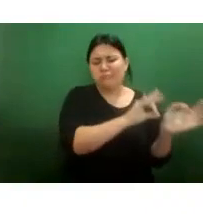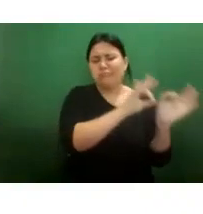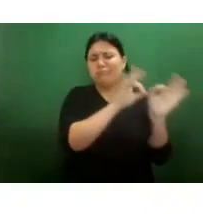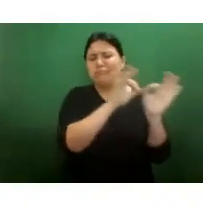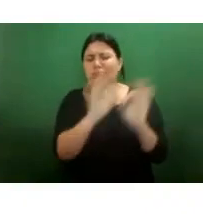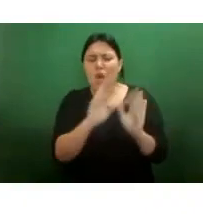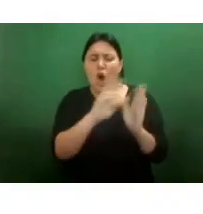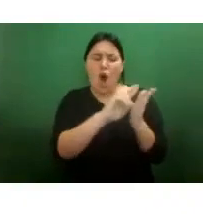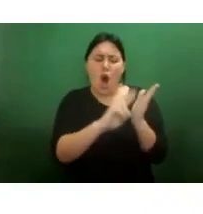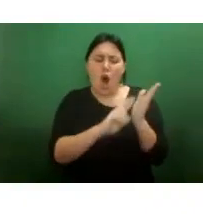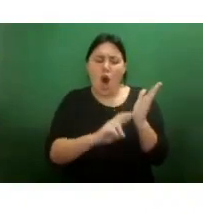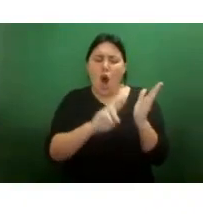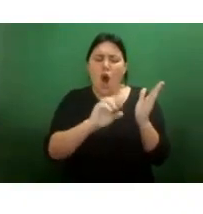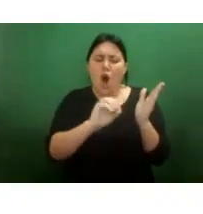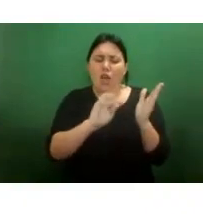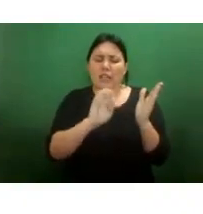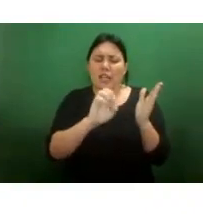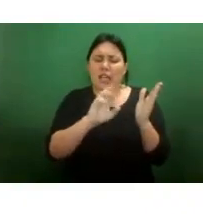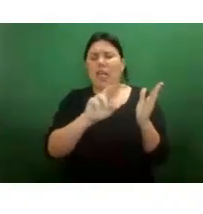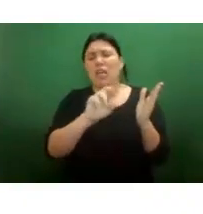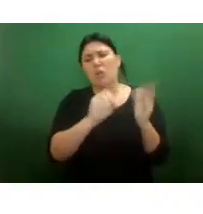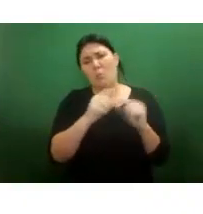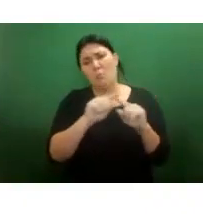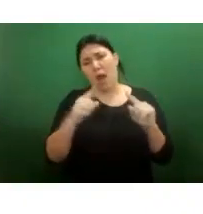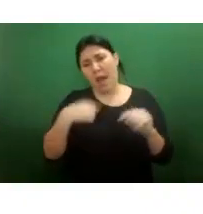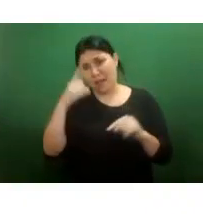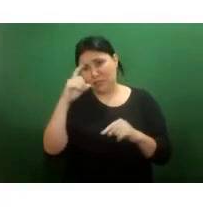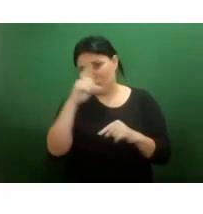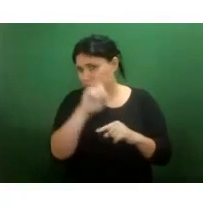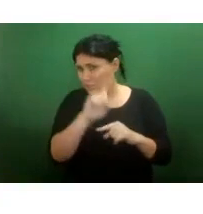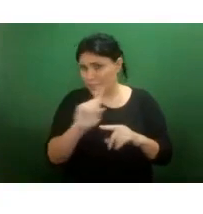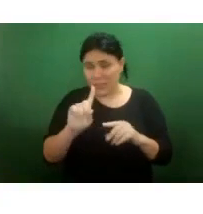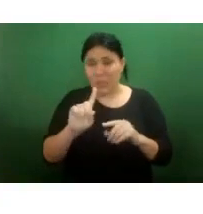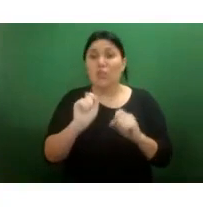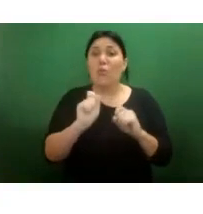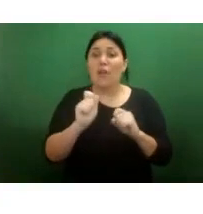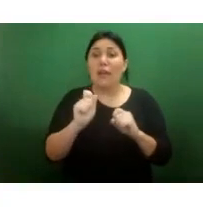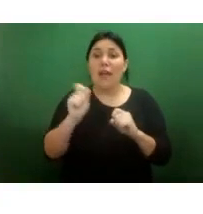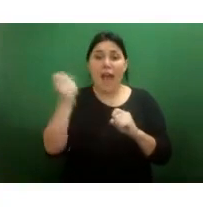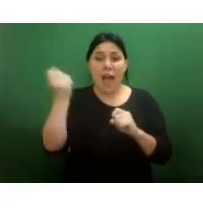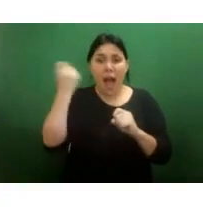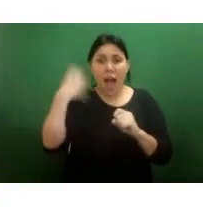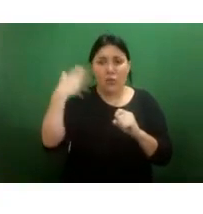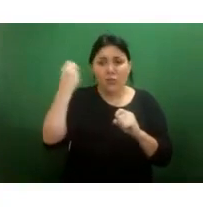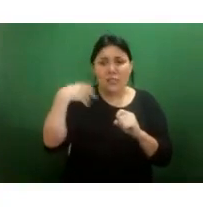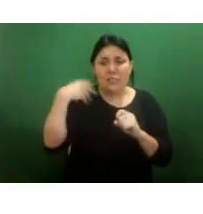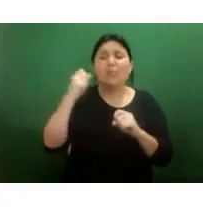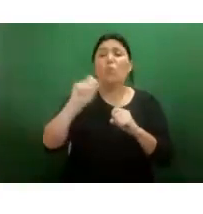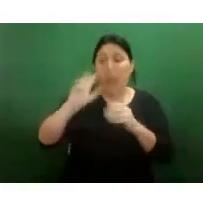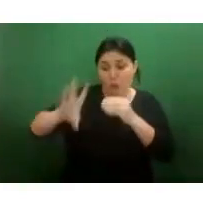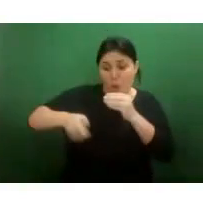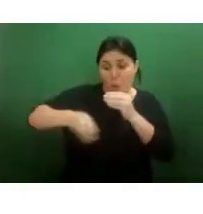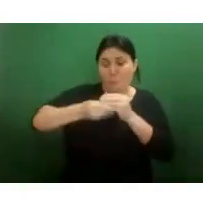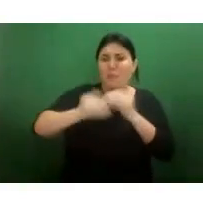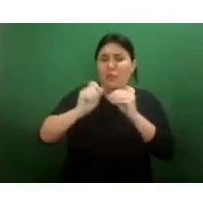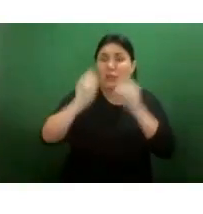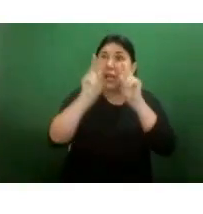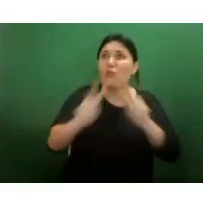é difícil, né? Então, a audiodescrição complementa muito essa experiência